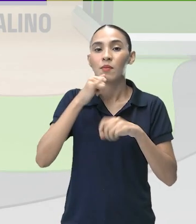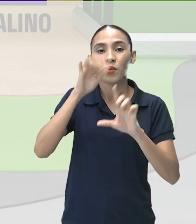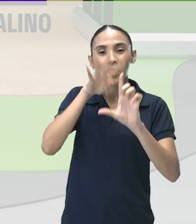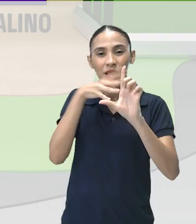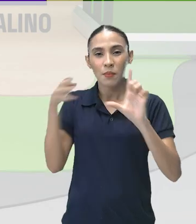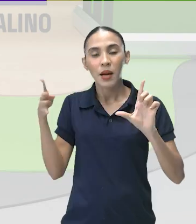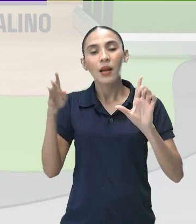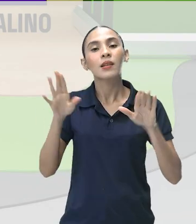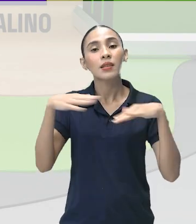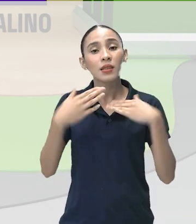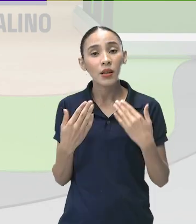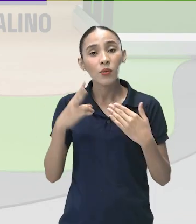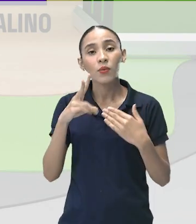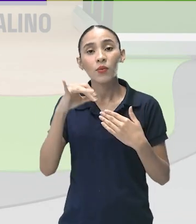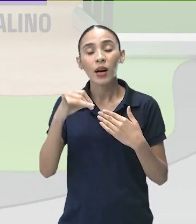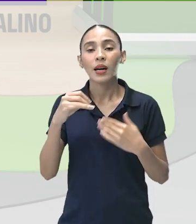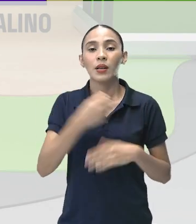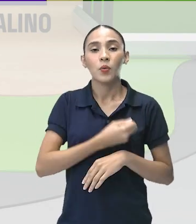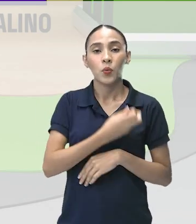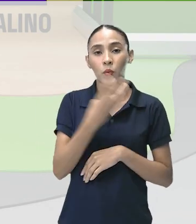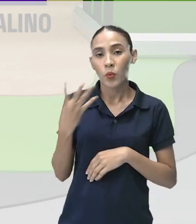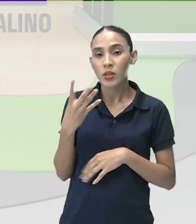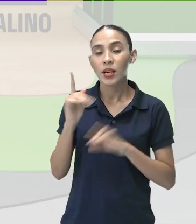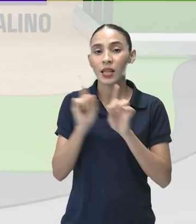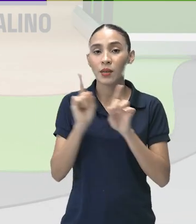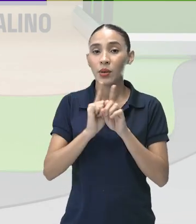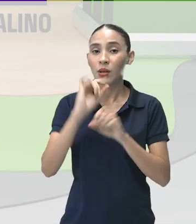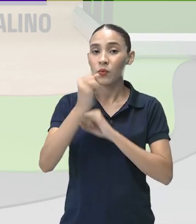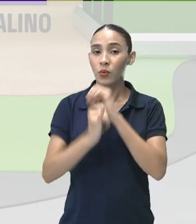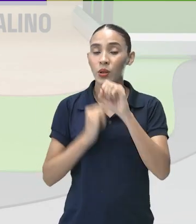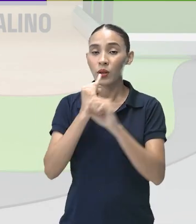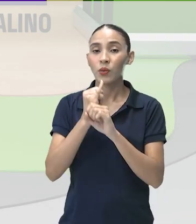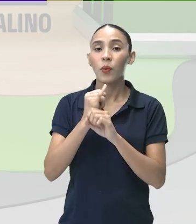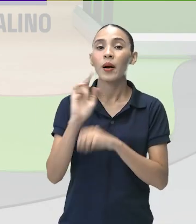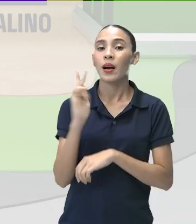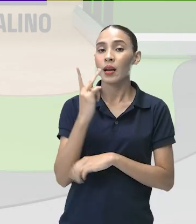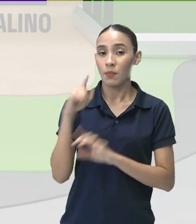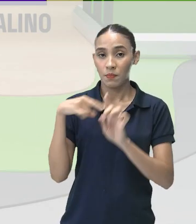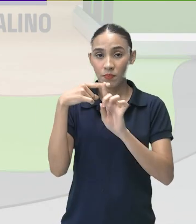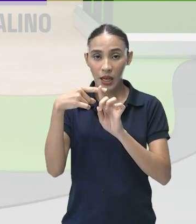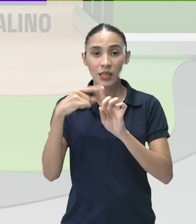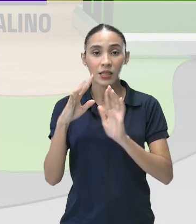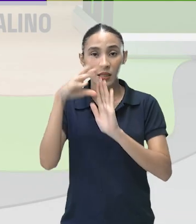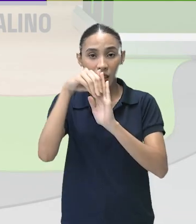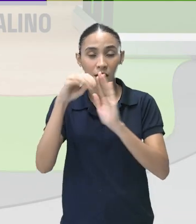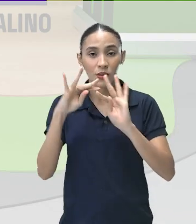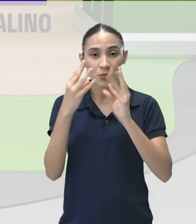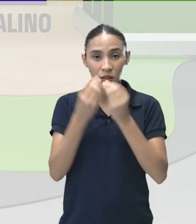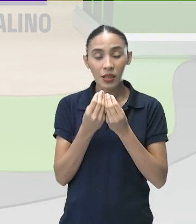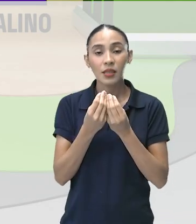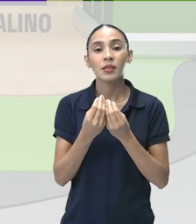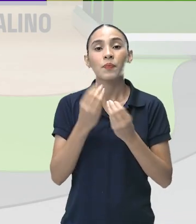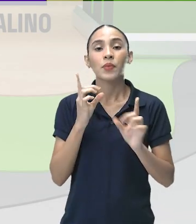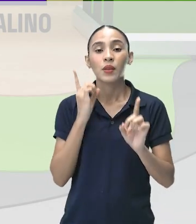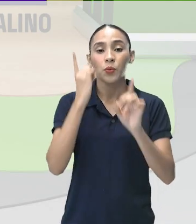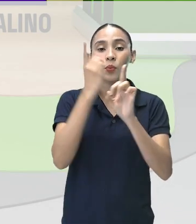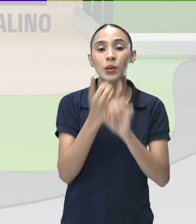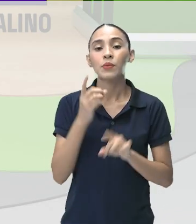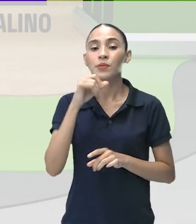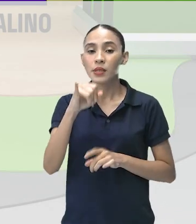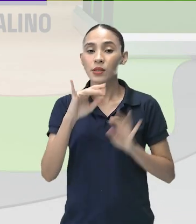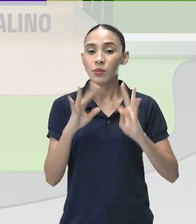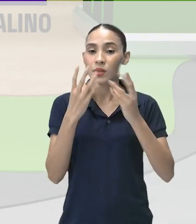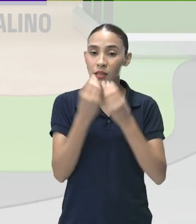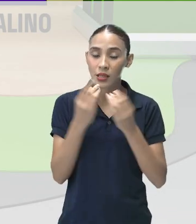E por meio dela, a gente quantifica esses íons H+ presentes na solução aquosa, descobrindo se